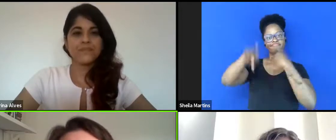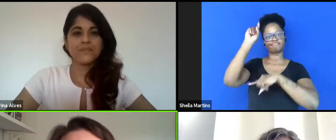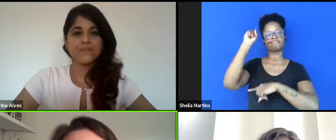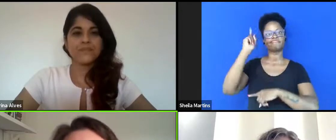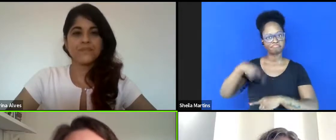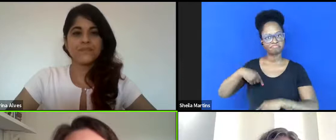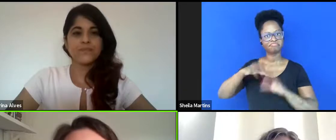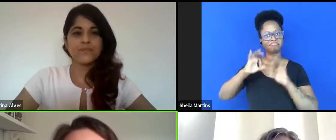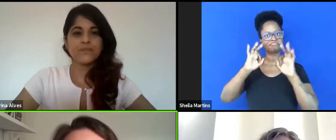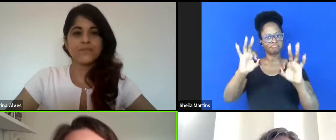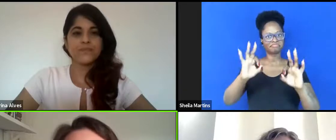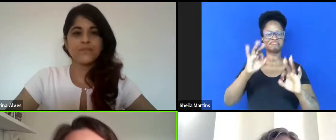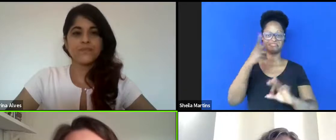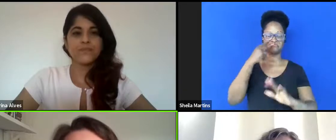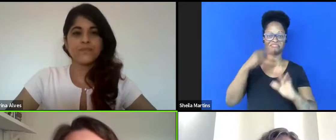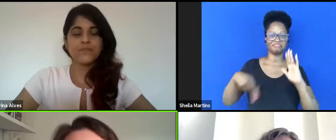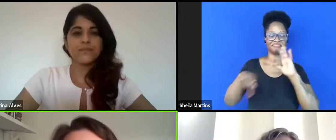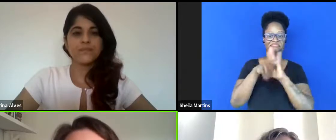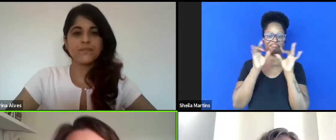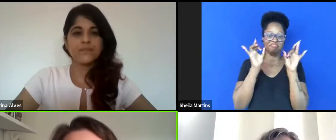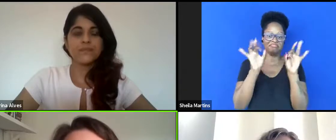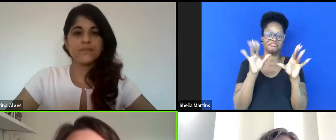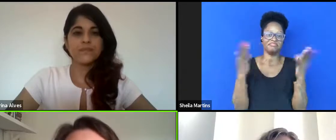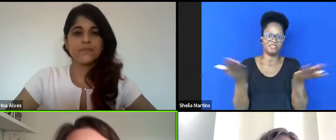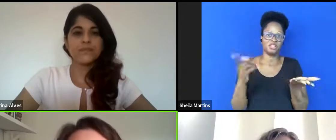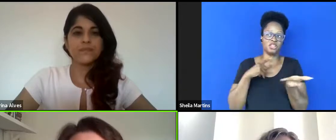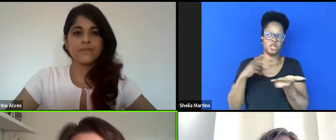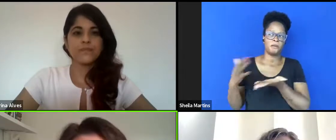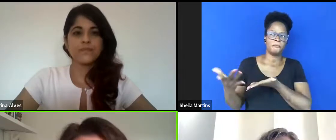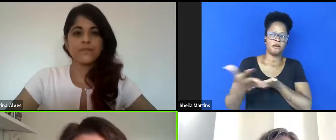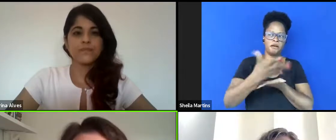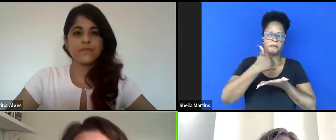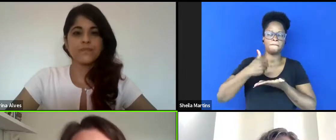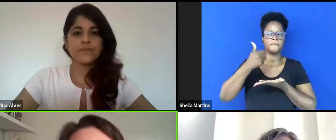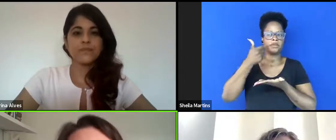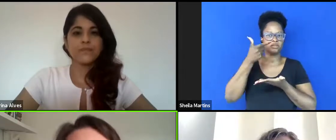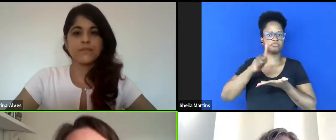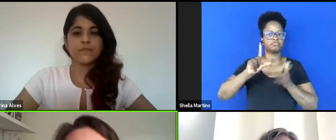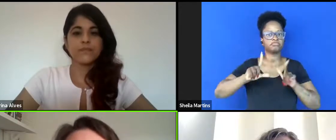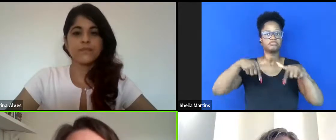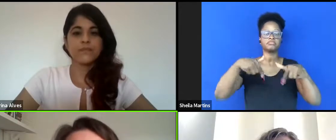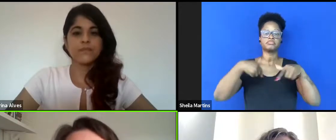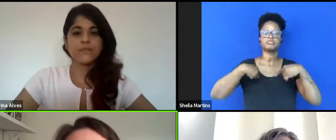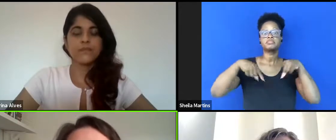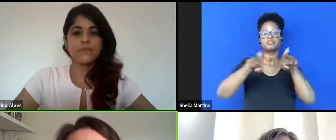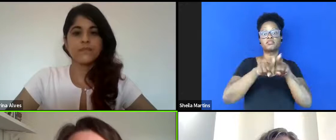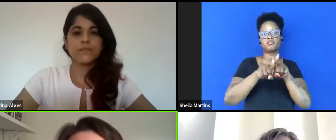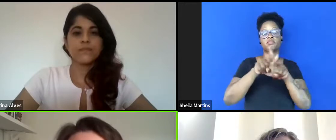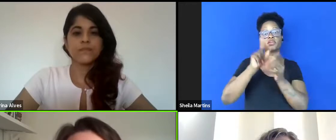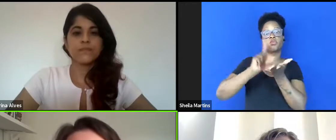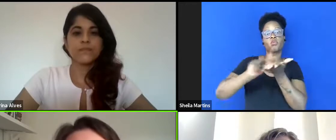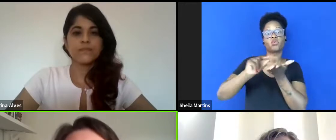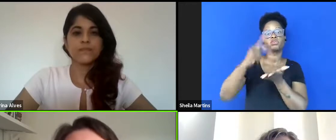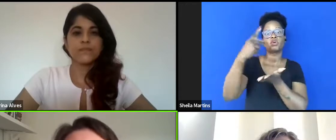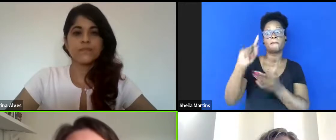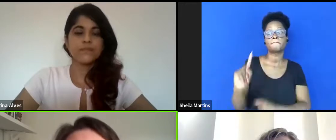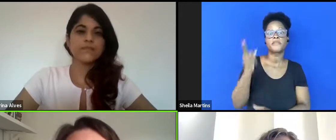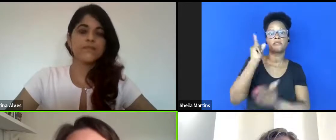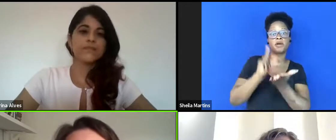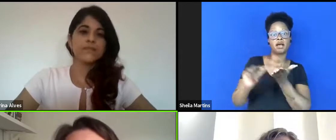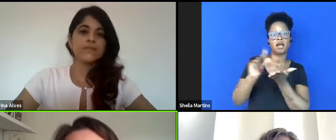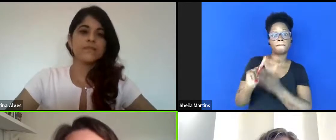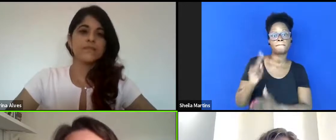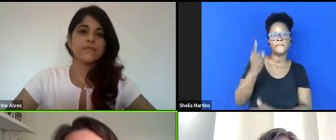da natureza, né? E ela agora está colhendo os frutos, né? E também o artigo dela, seu primeiro artigo como primeira autora, né, que